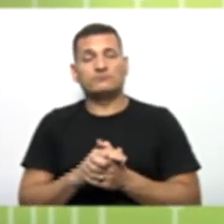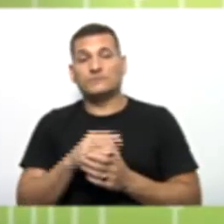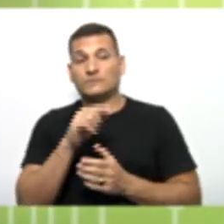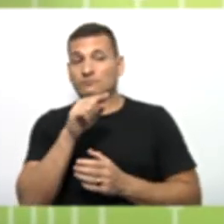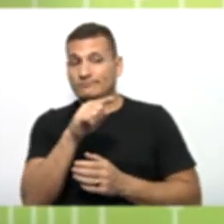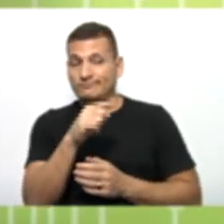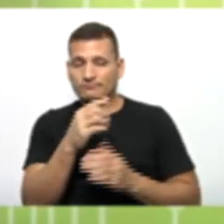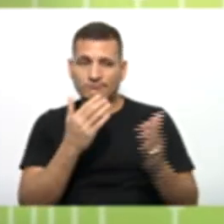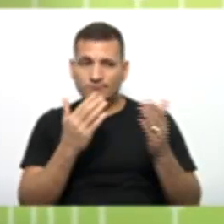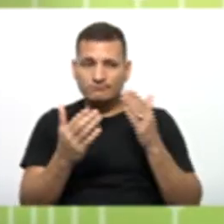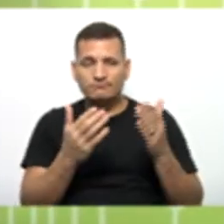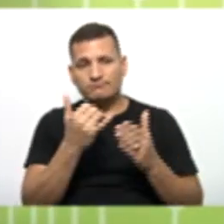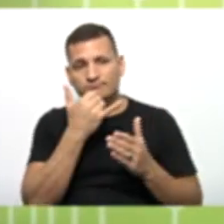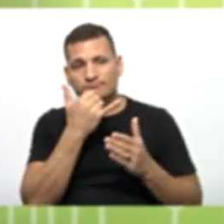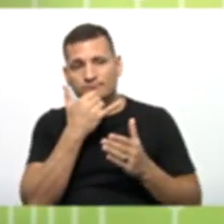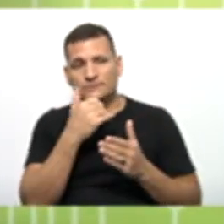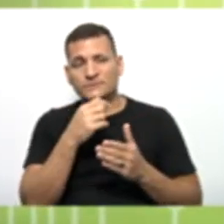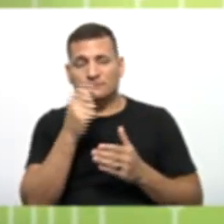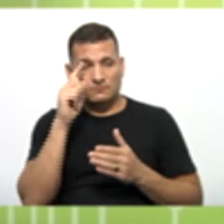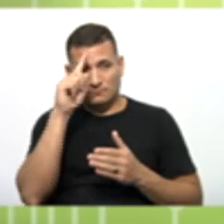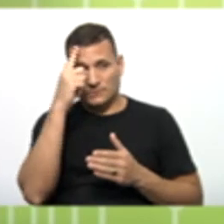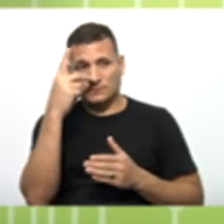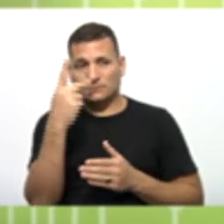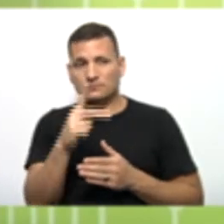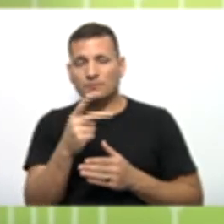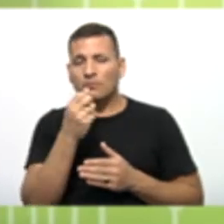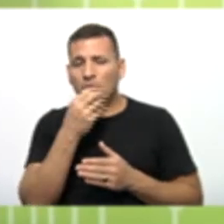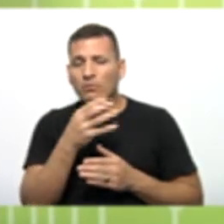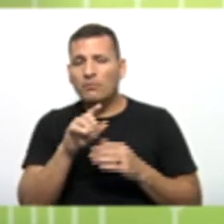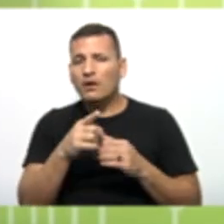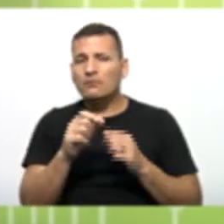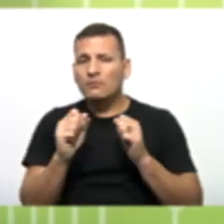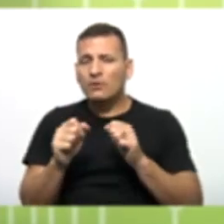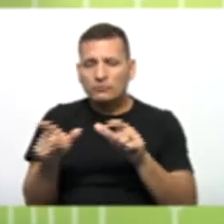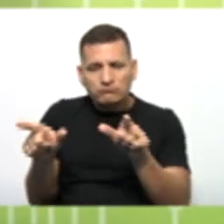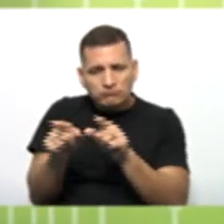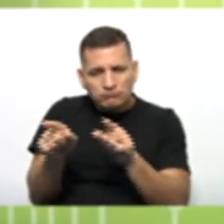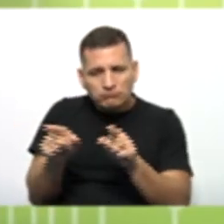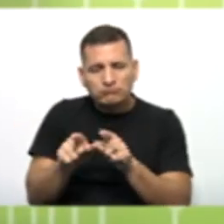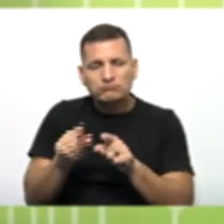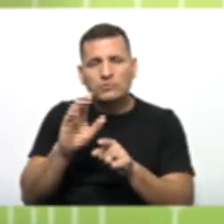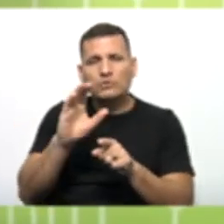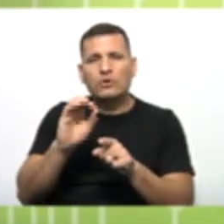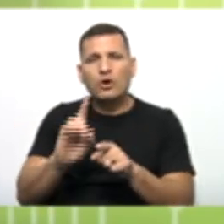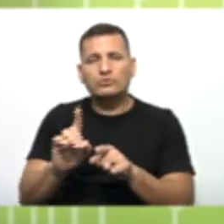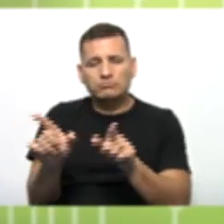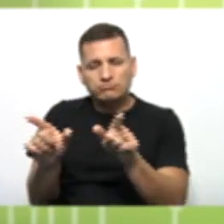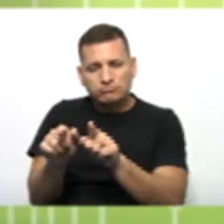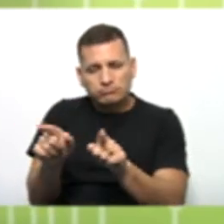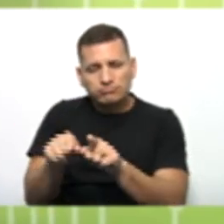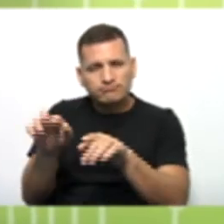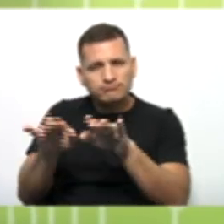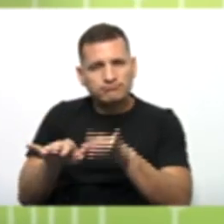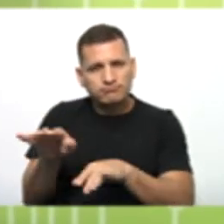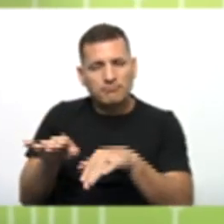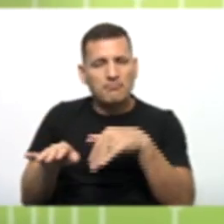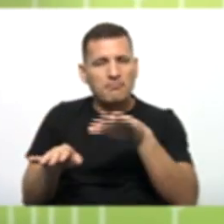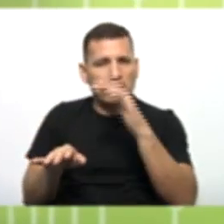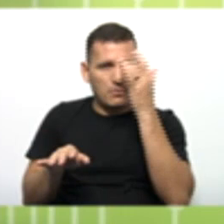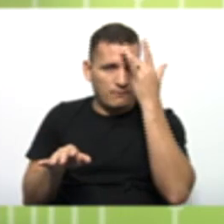pode diminuir código, a gente pode deixar mais intuitiva dessa forma. É uma opção,